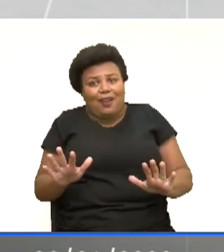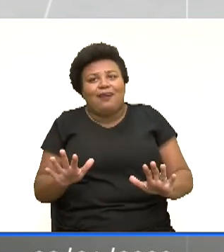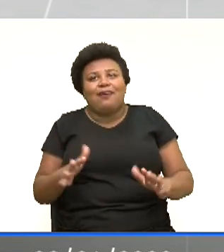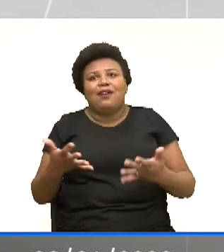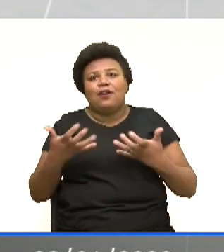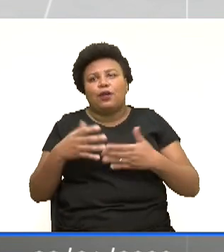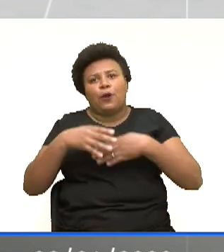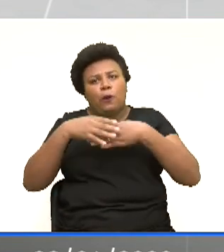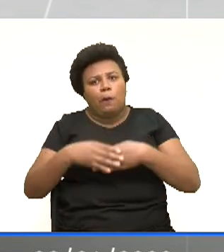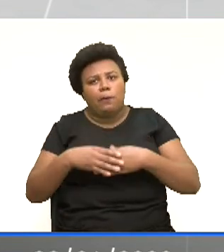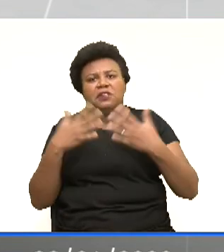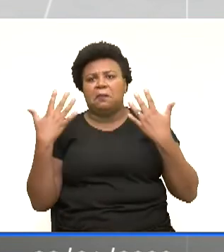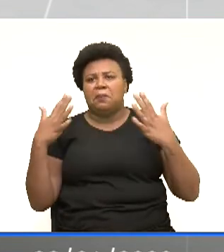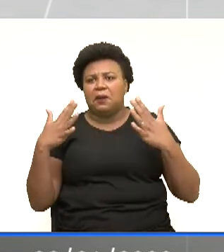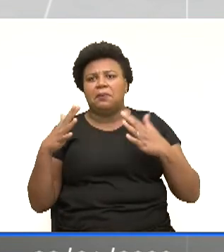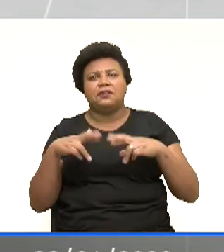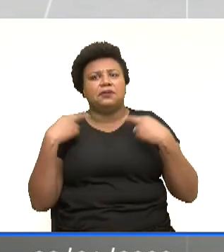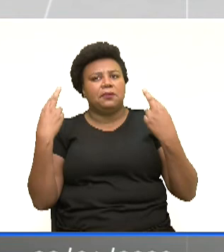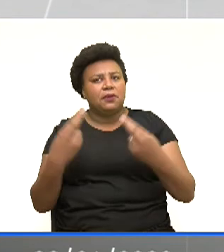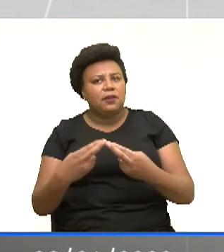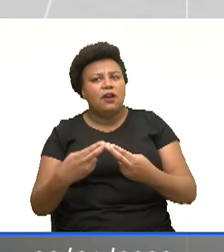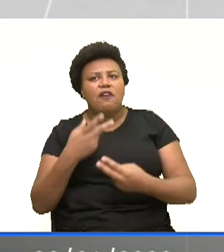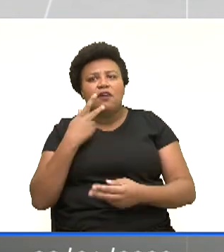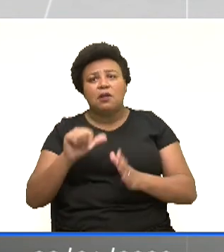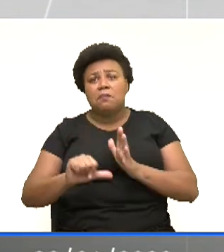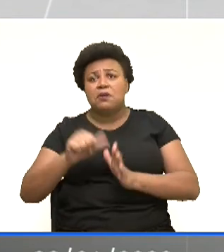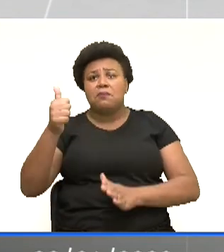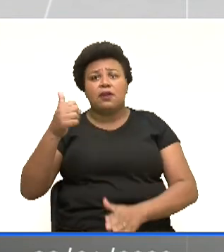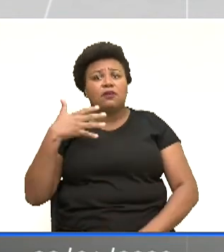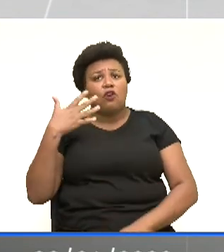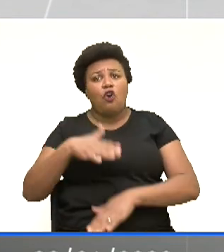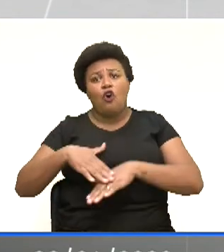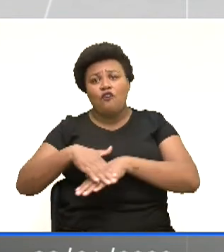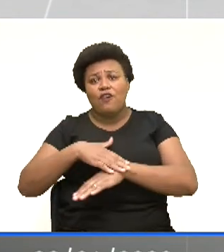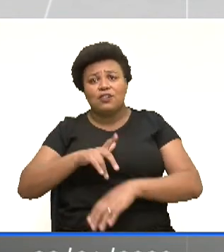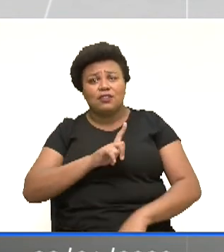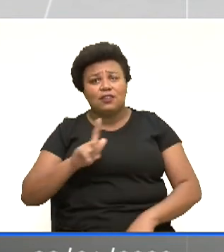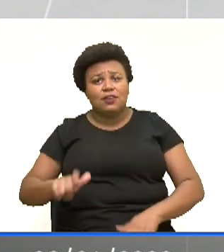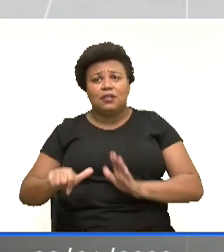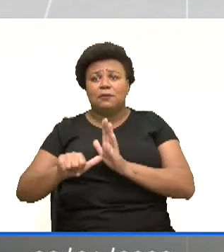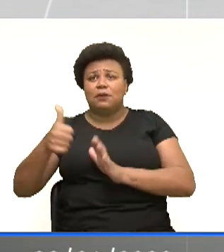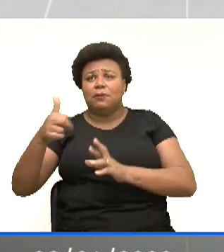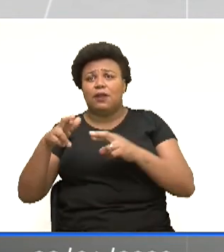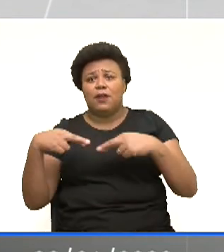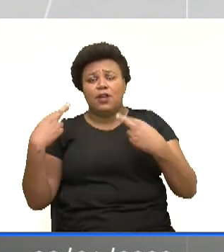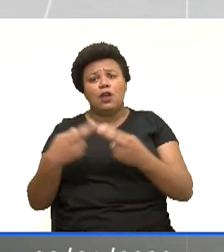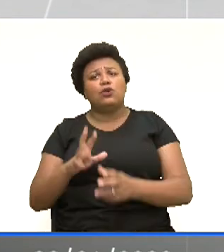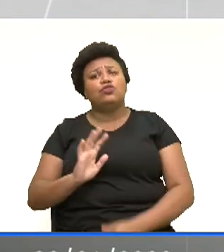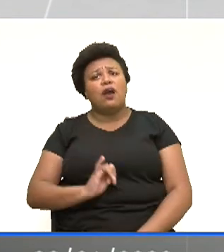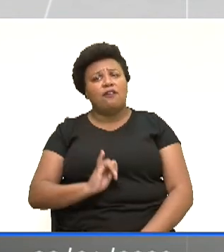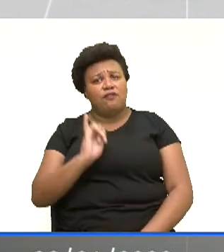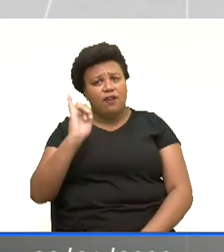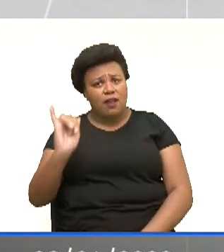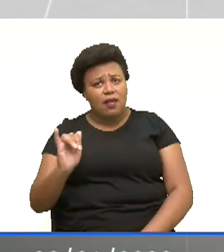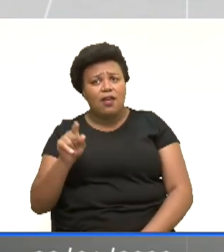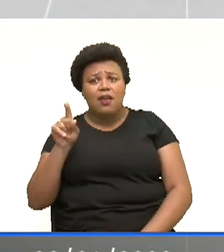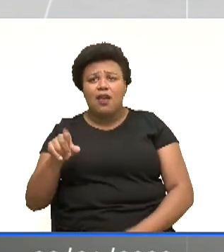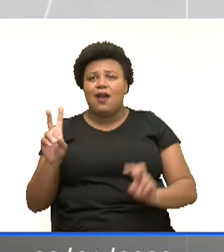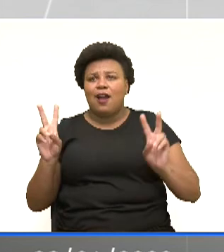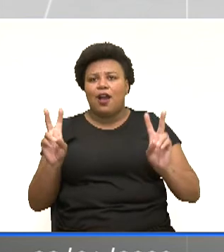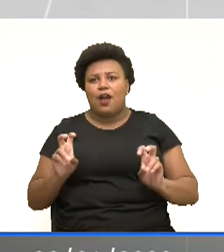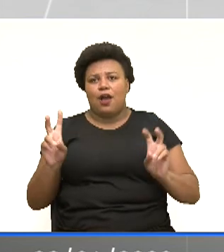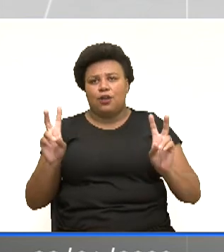quero saudar essa reunião e dizer que, na minha primeira fala com o governador, na primeira reunião, eu relatei que esse era um